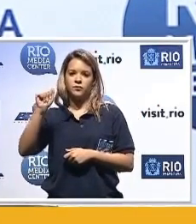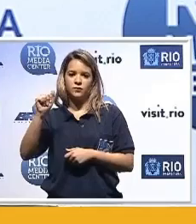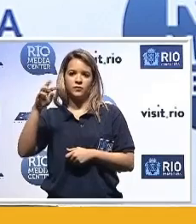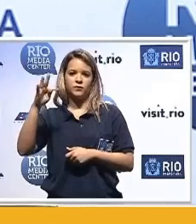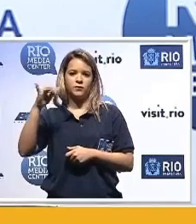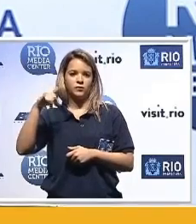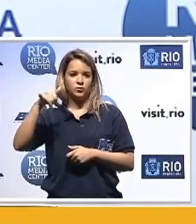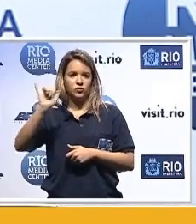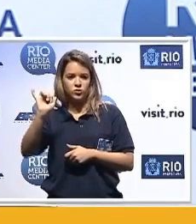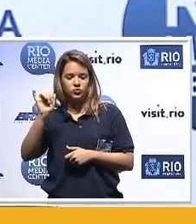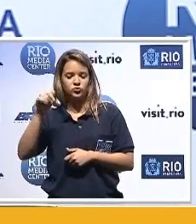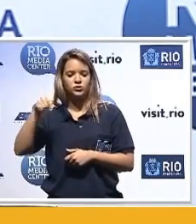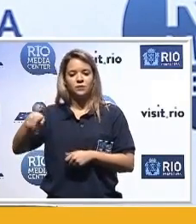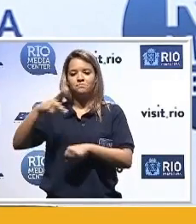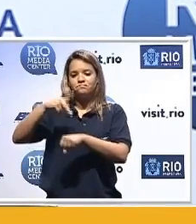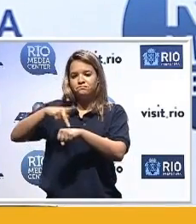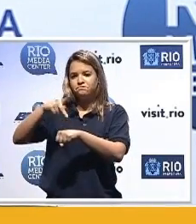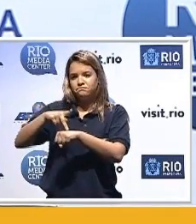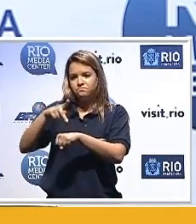toda ela é de pedra